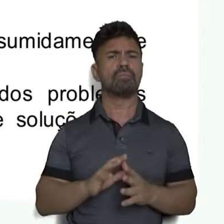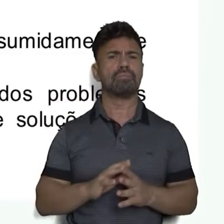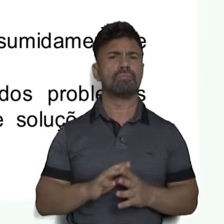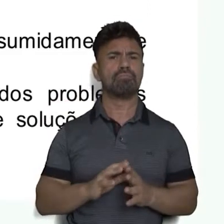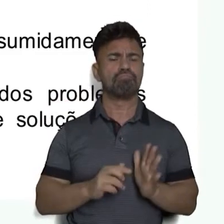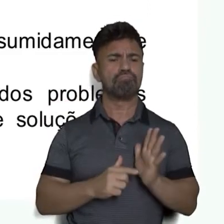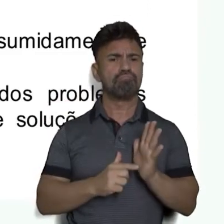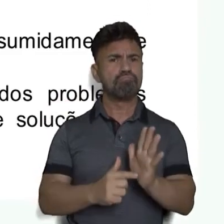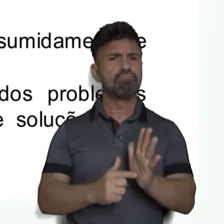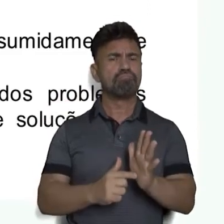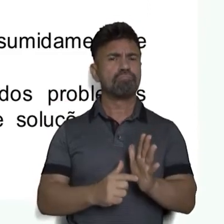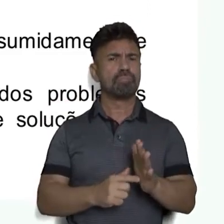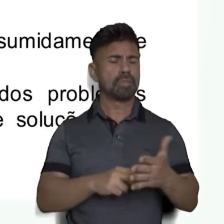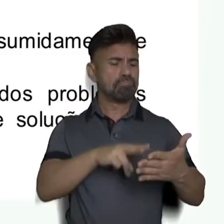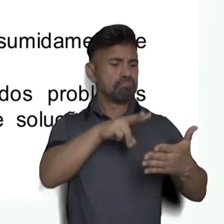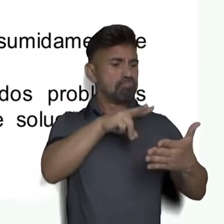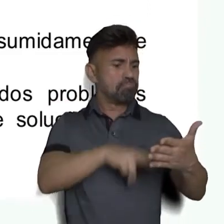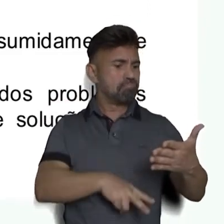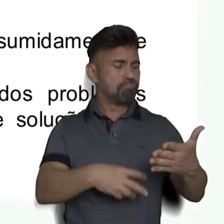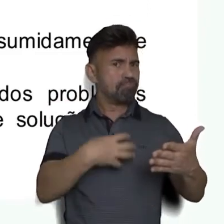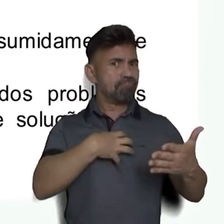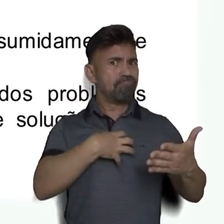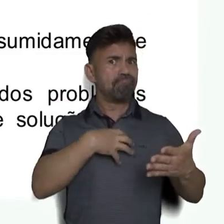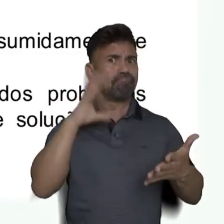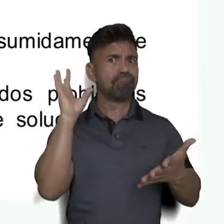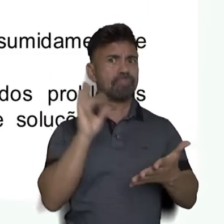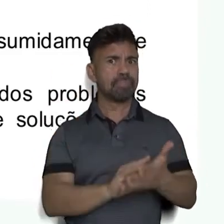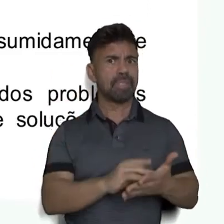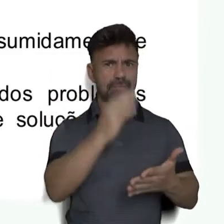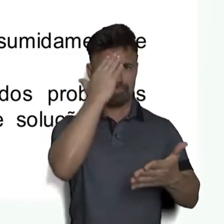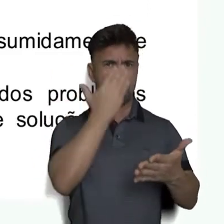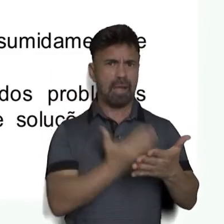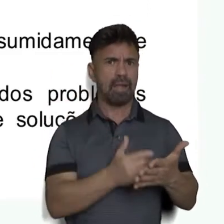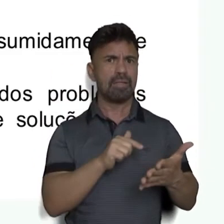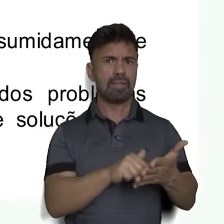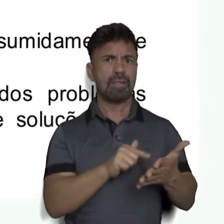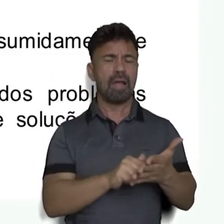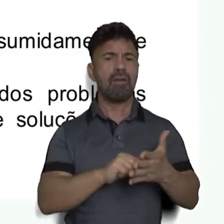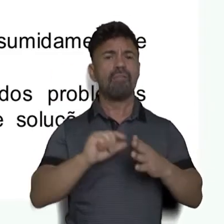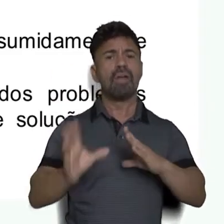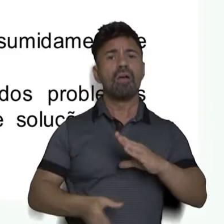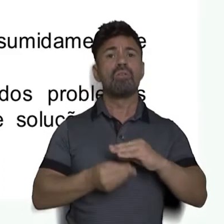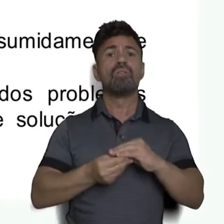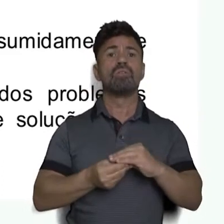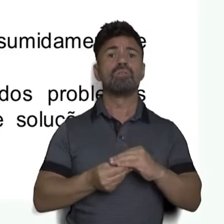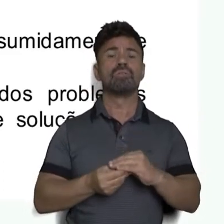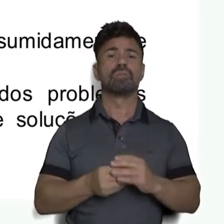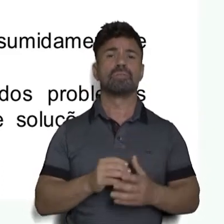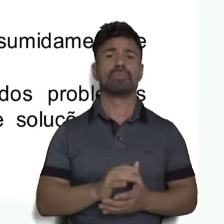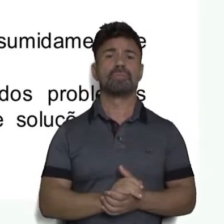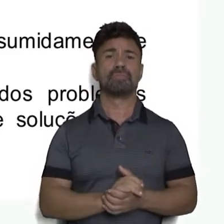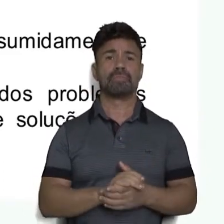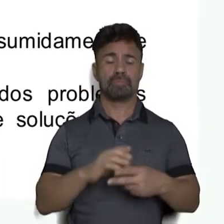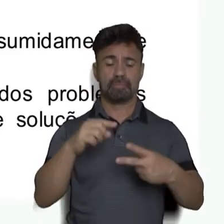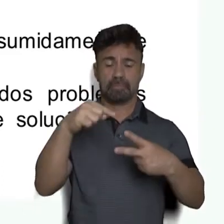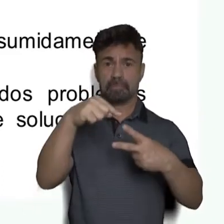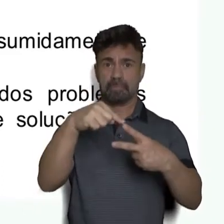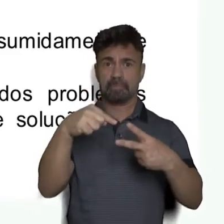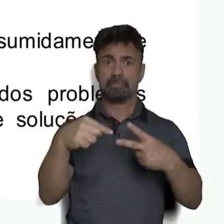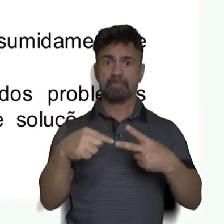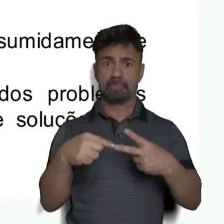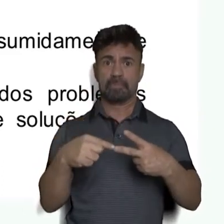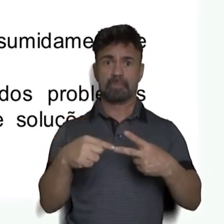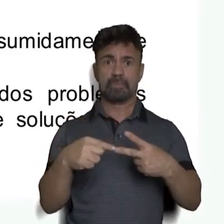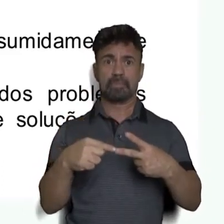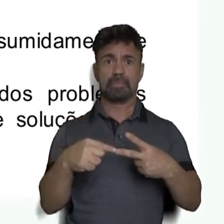você deseja, que é convencer quem vai ler o seu texto, vem a conclusão. Ela pode ser por 2 maneiras, de 2 tipos. Ela